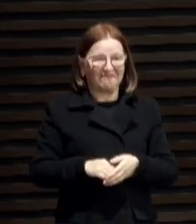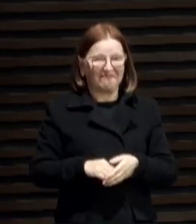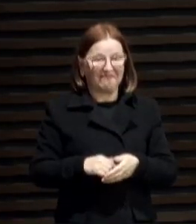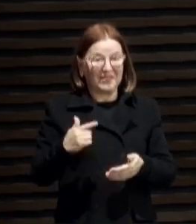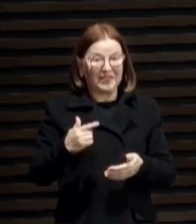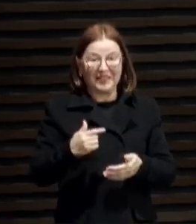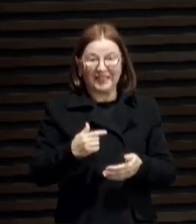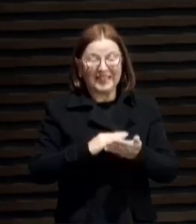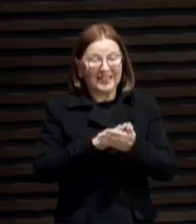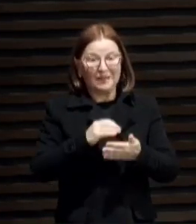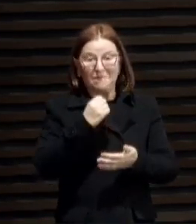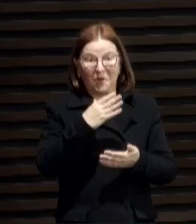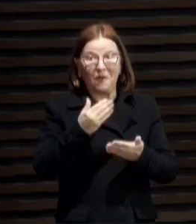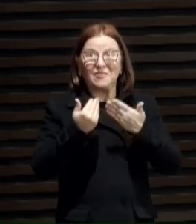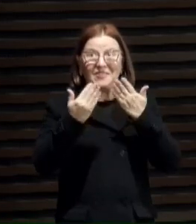Deus.